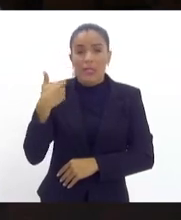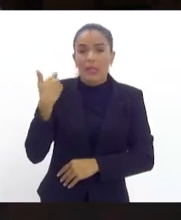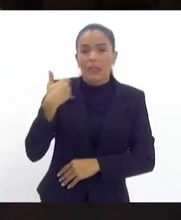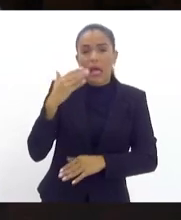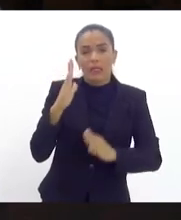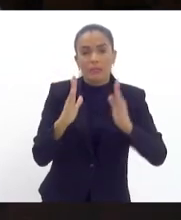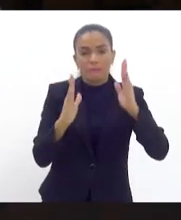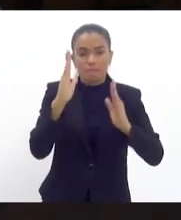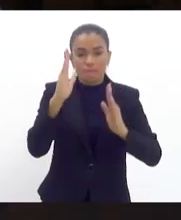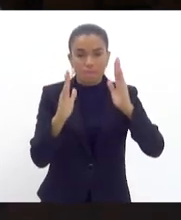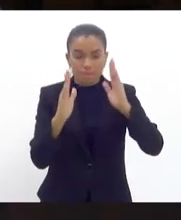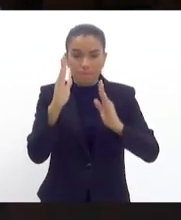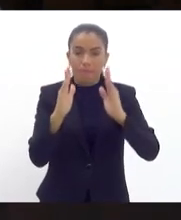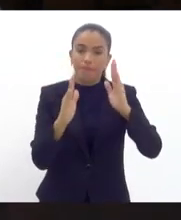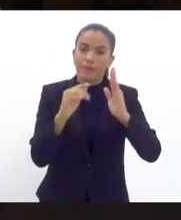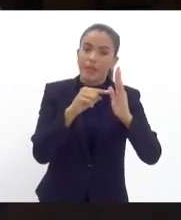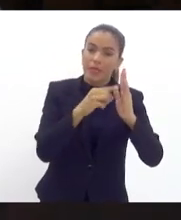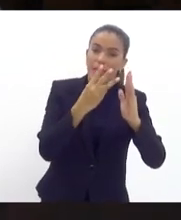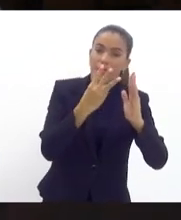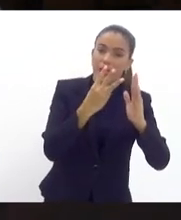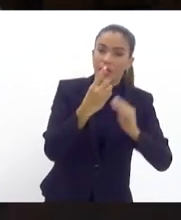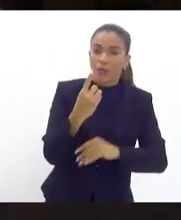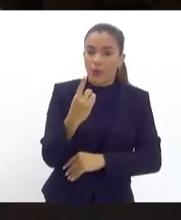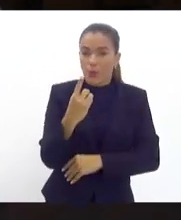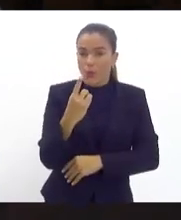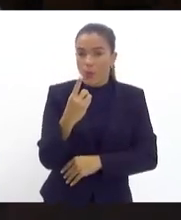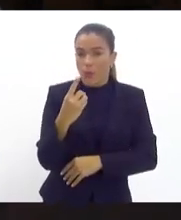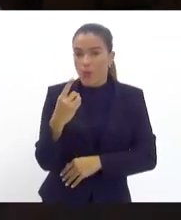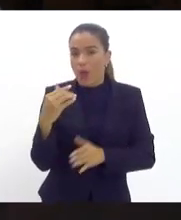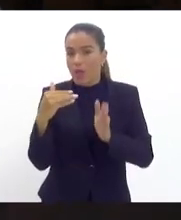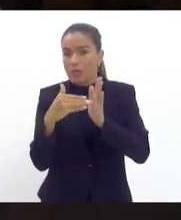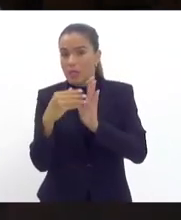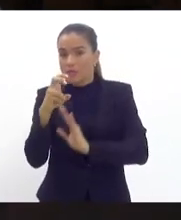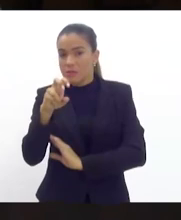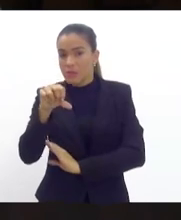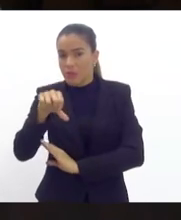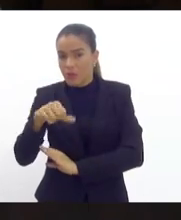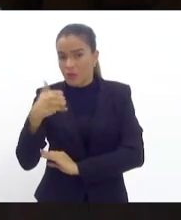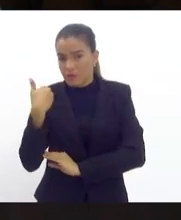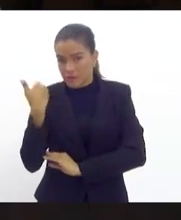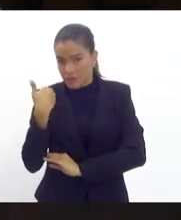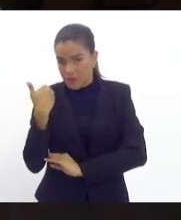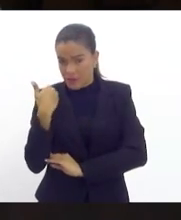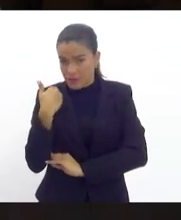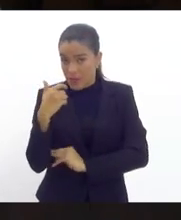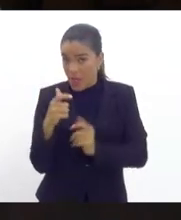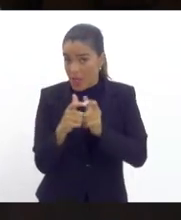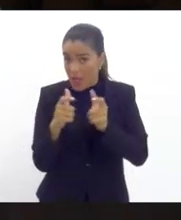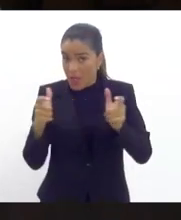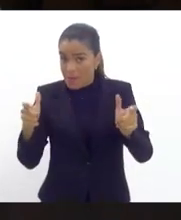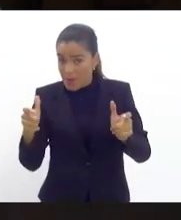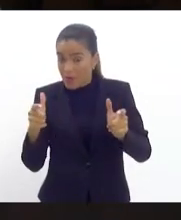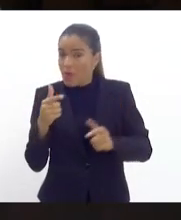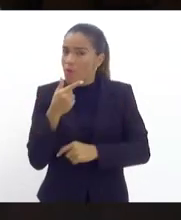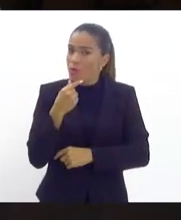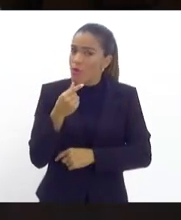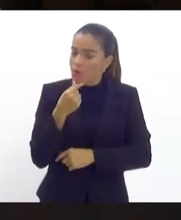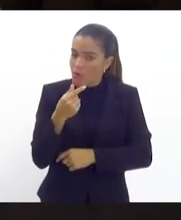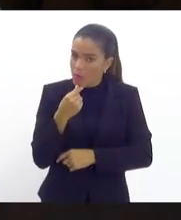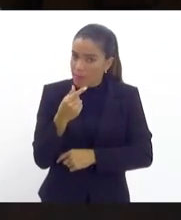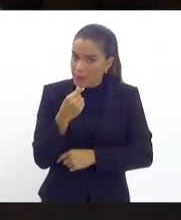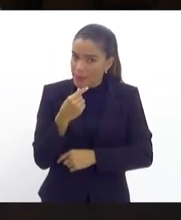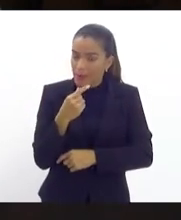população é entre 31 e 59 anos o a maioria homens né